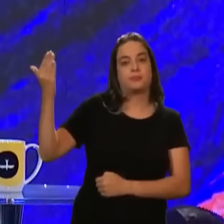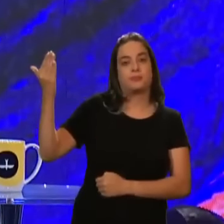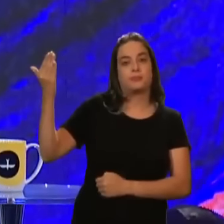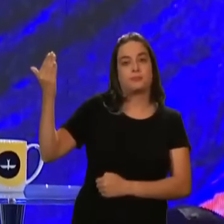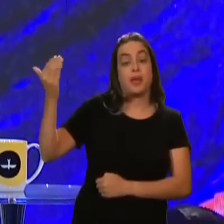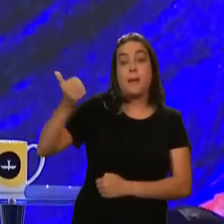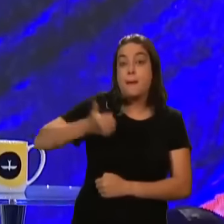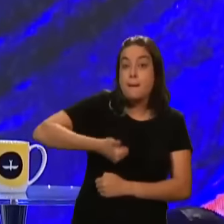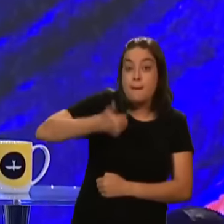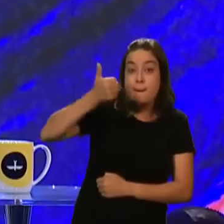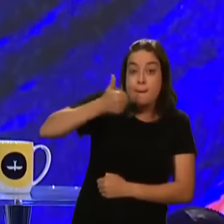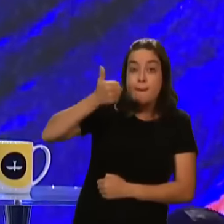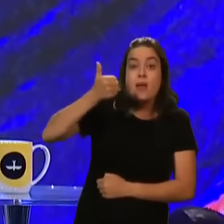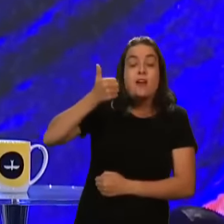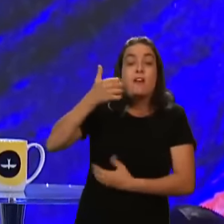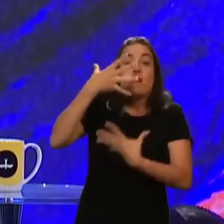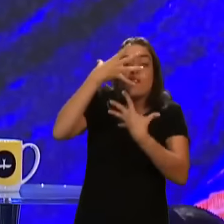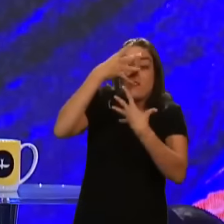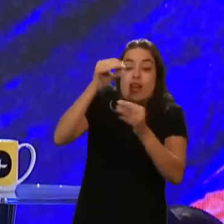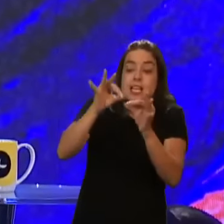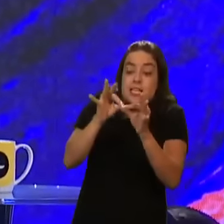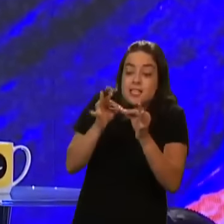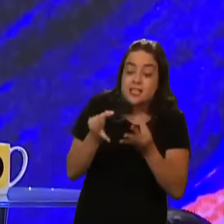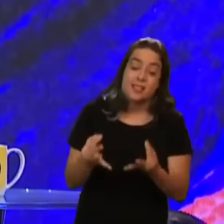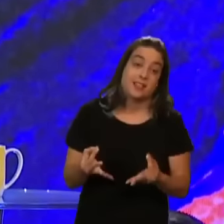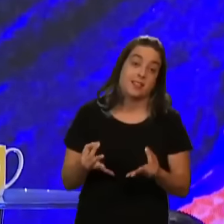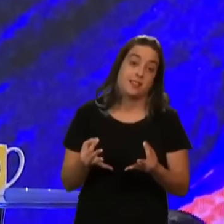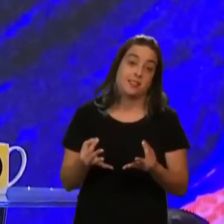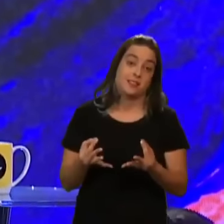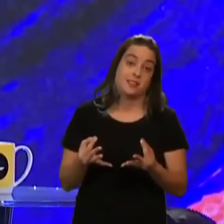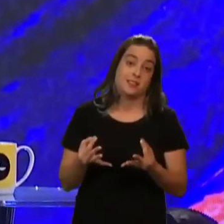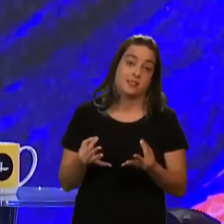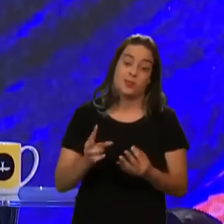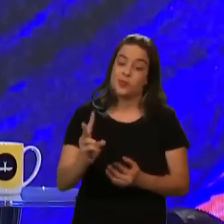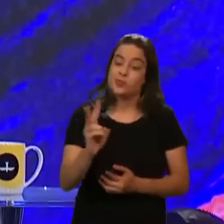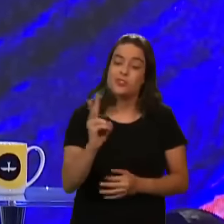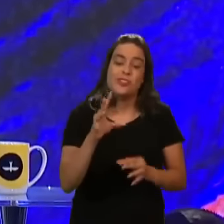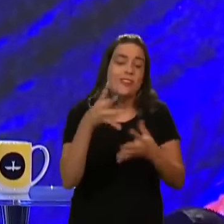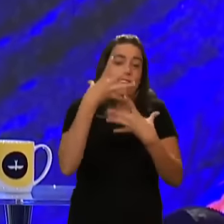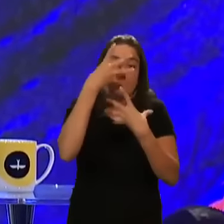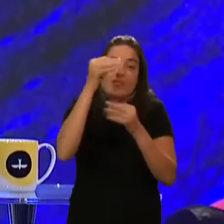primeiro você exerce uma fé simples. A fé desses caras era muito simples.